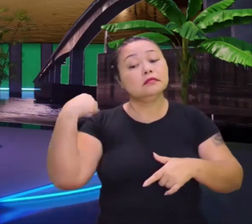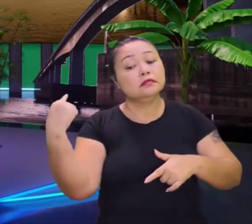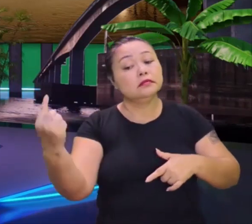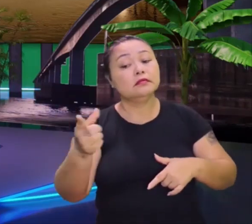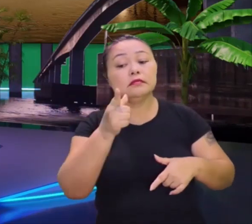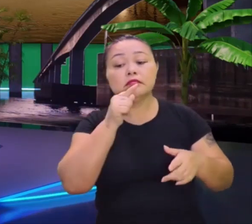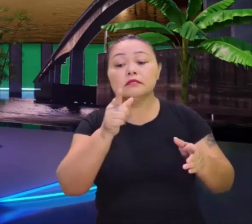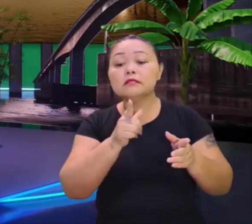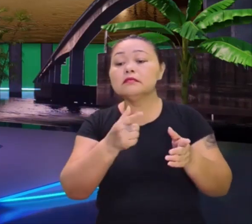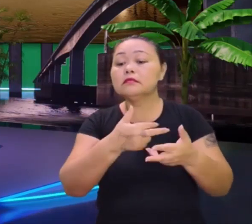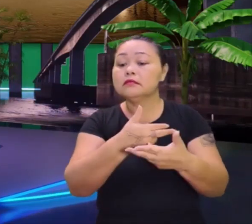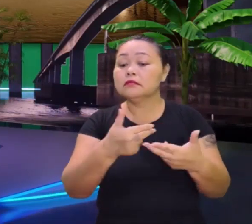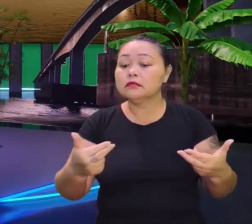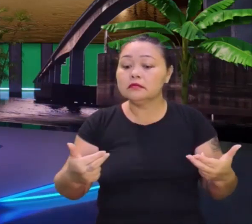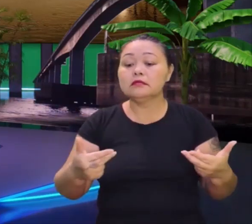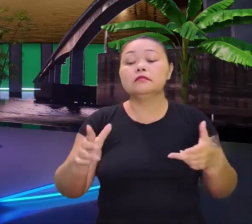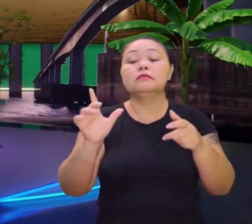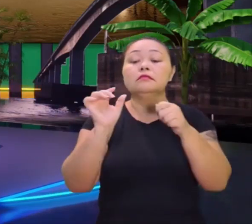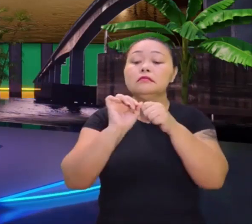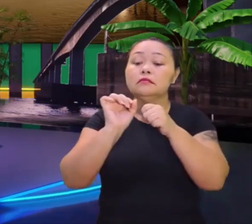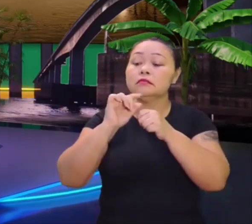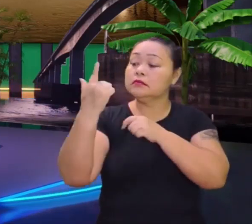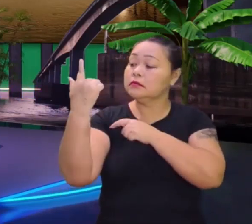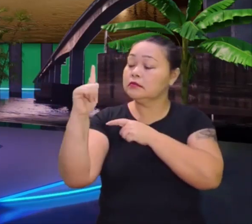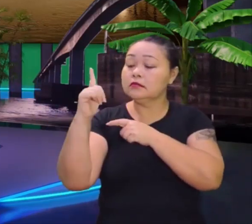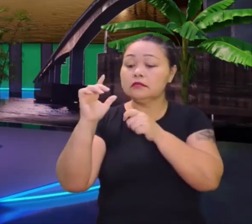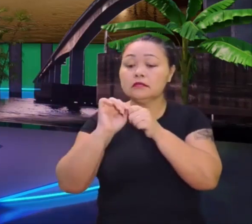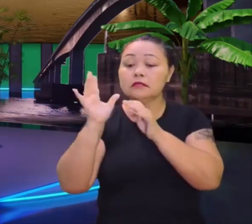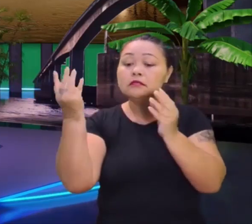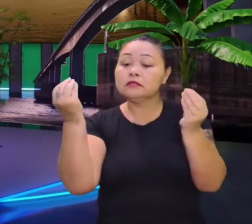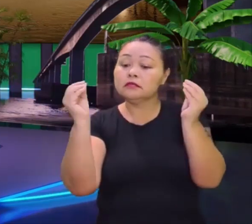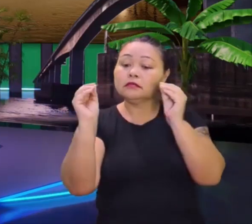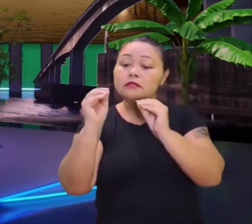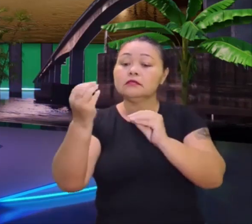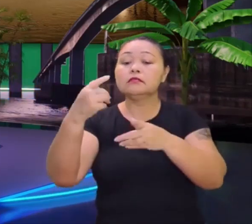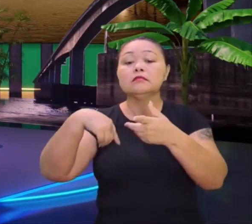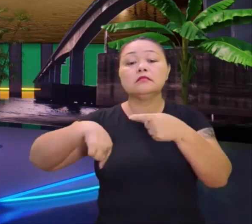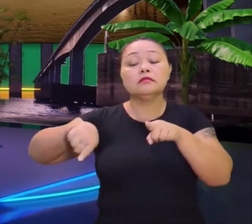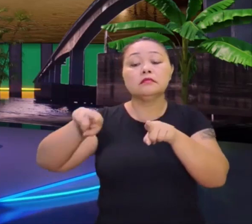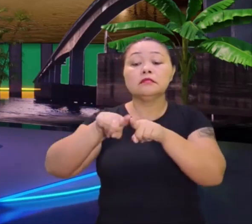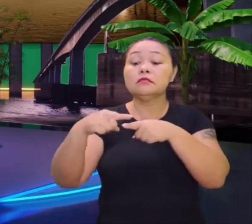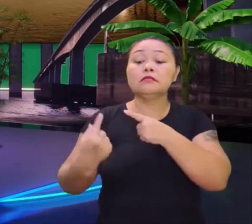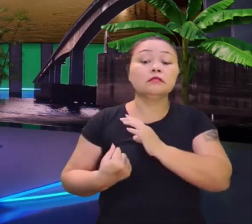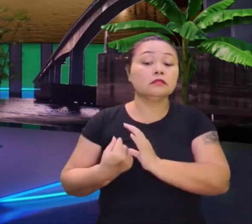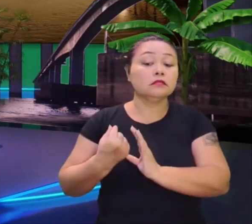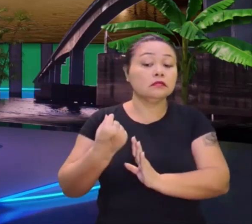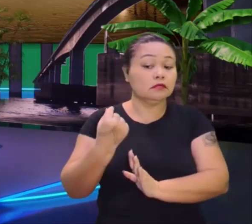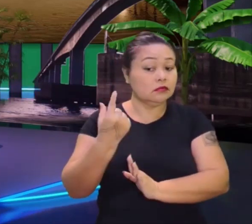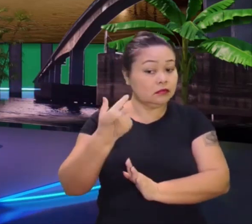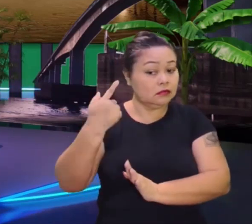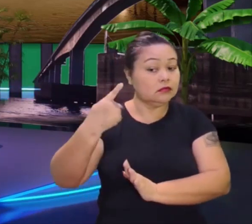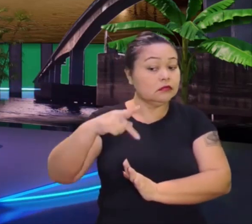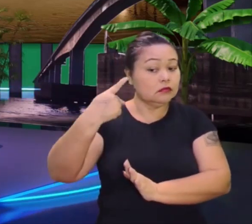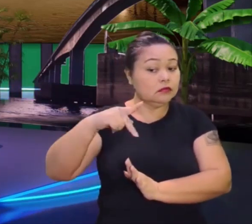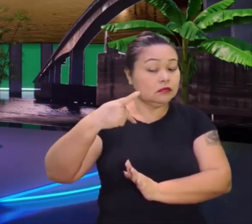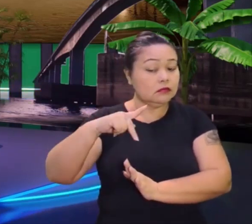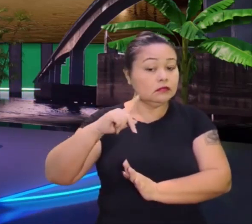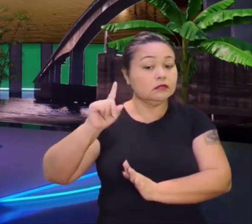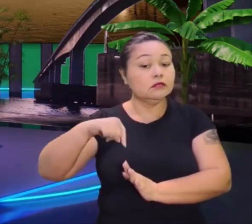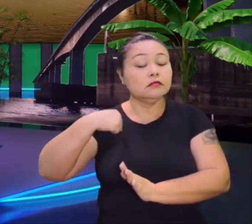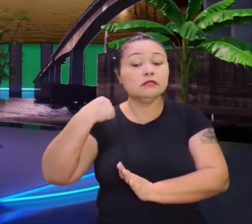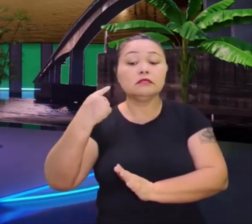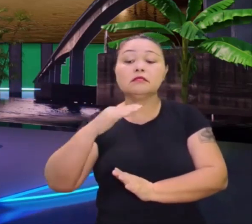da nossa geografia física, da nossa geomorfologia, da nossa economia, Muito bem. da